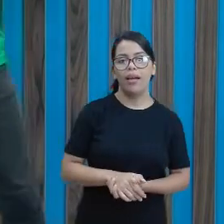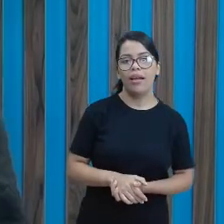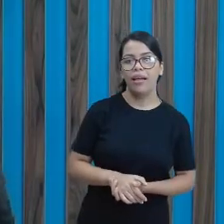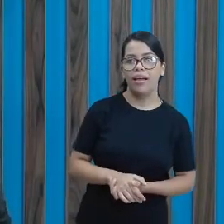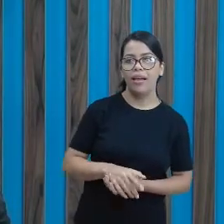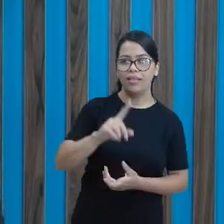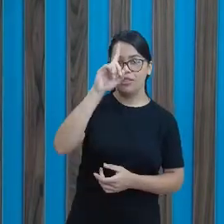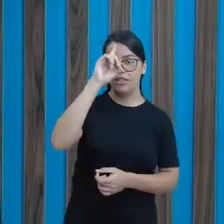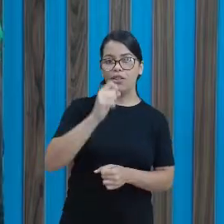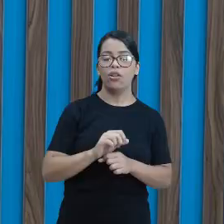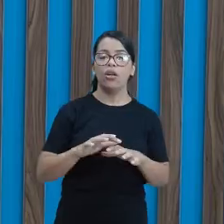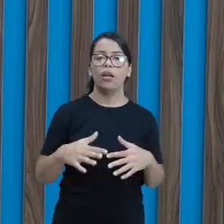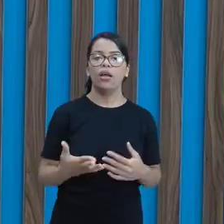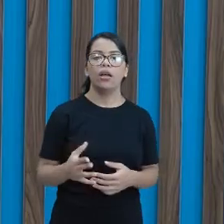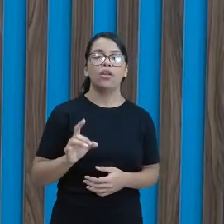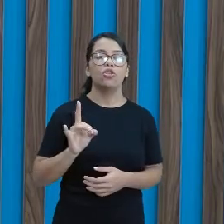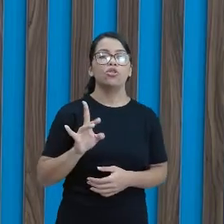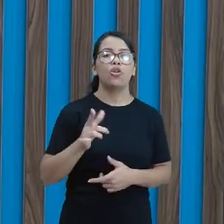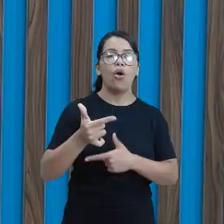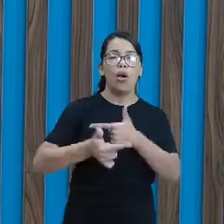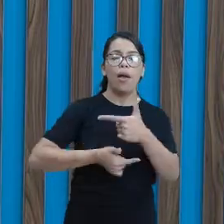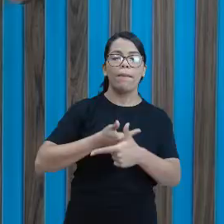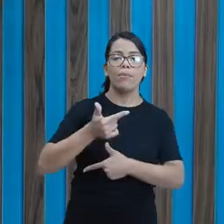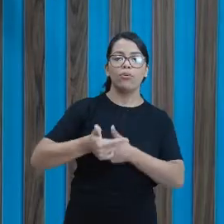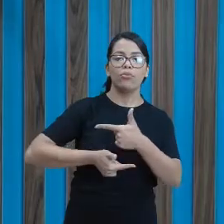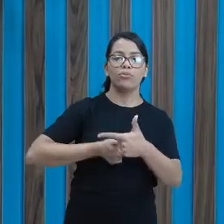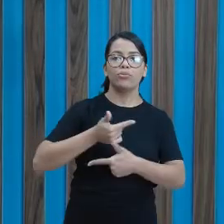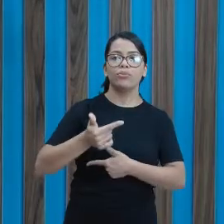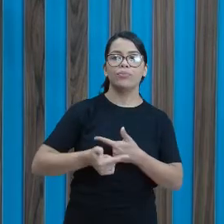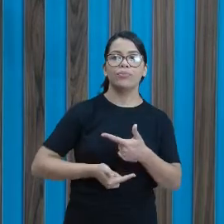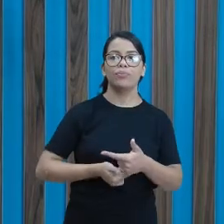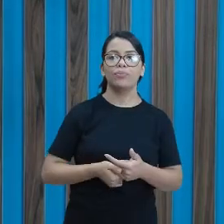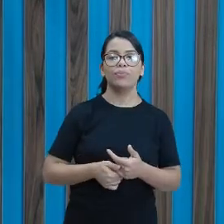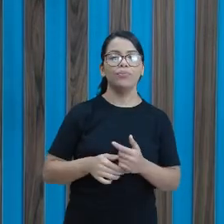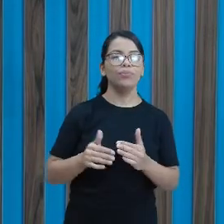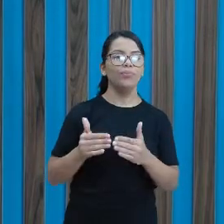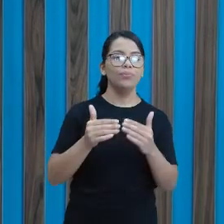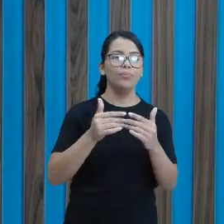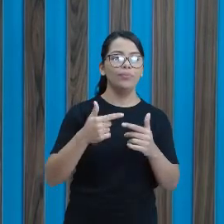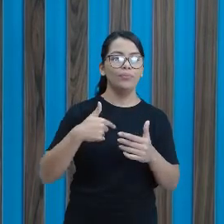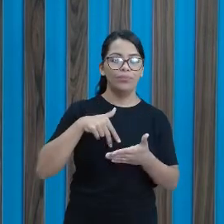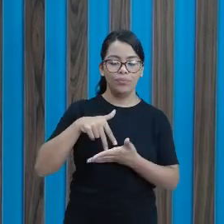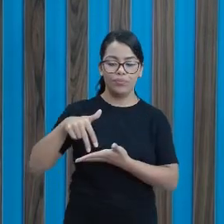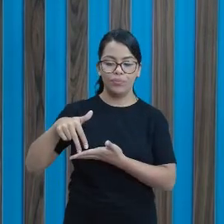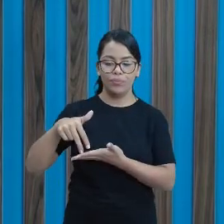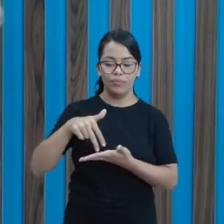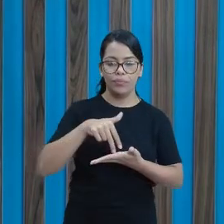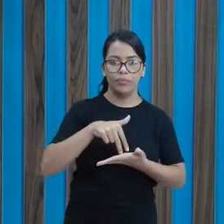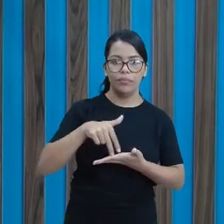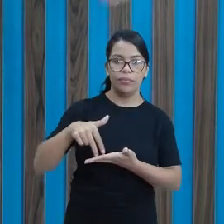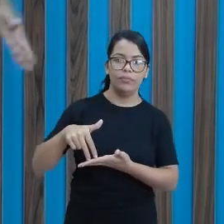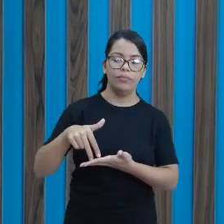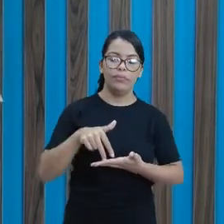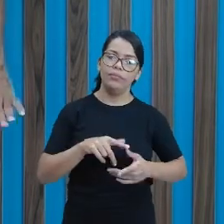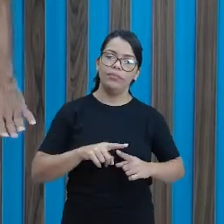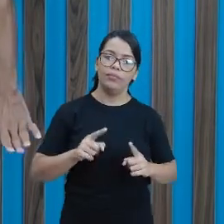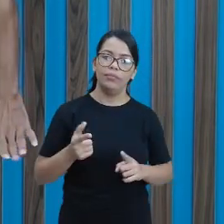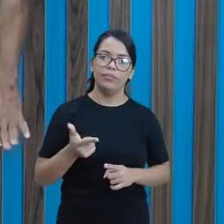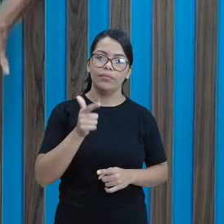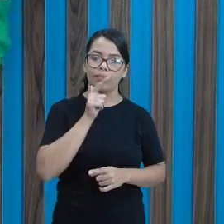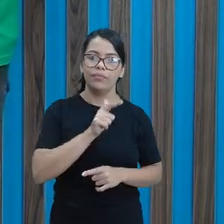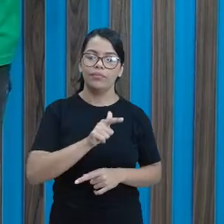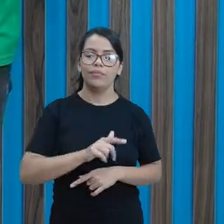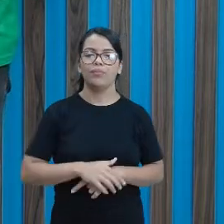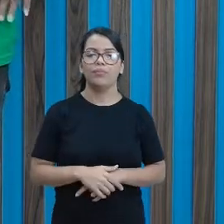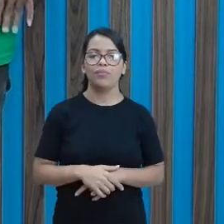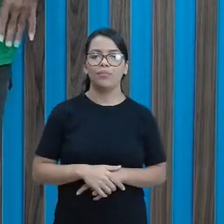É só para poder chegar e, ó, ficar igual assim, ó. Eu não sou, entendeu? Mas chego lá embaixinho,